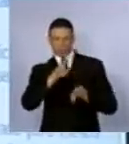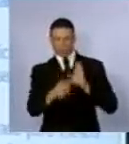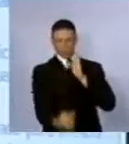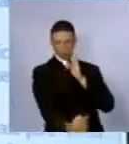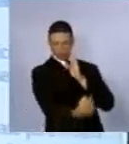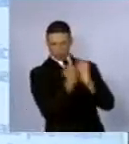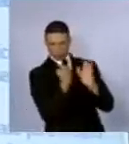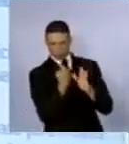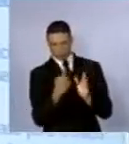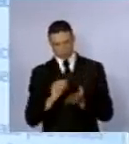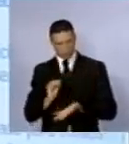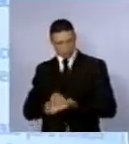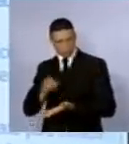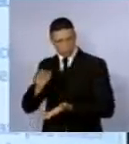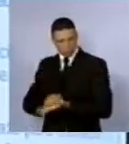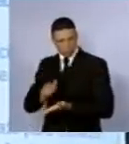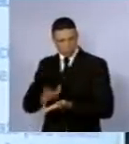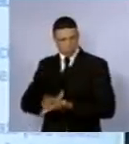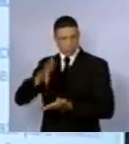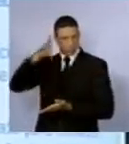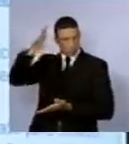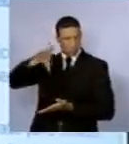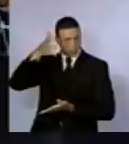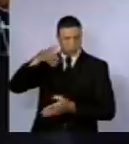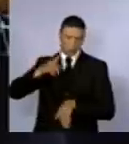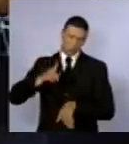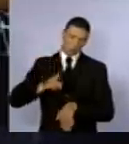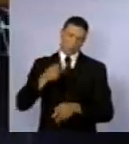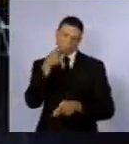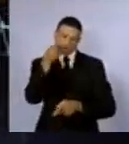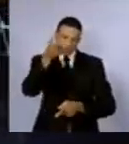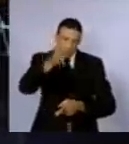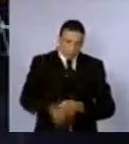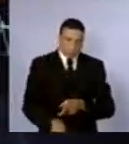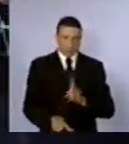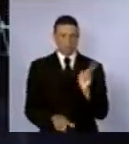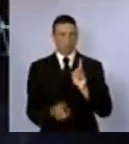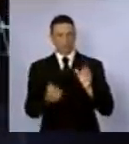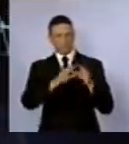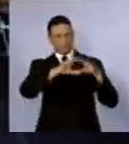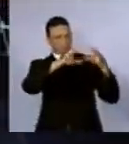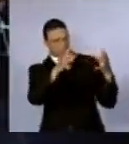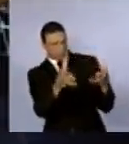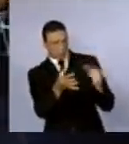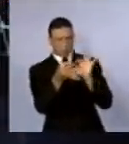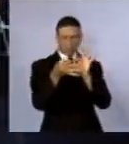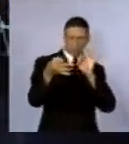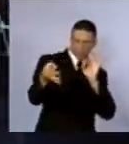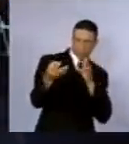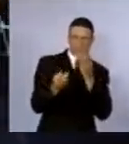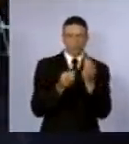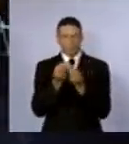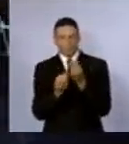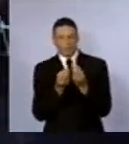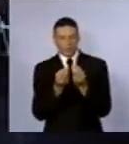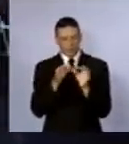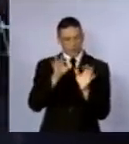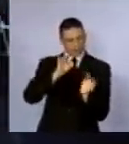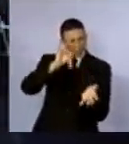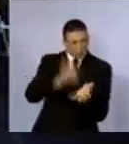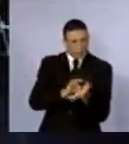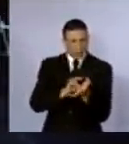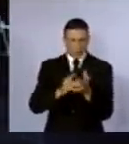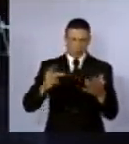foram até levantadas aqui, a gente não vai repetir, sobre a questão do campo, como é criado, da distância, como efetivamente